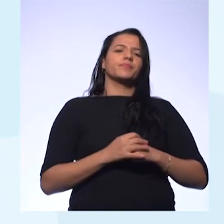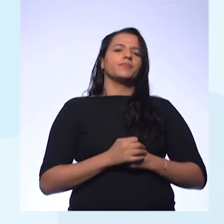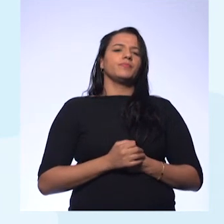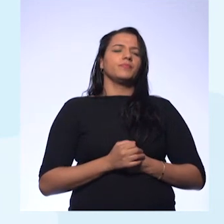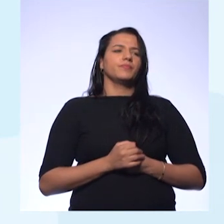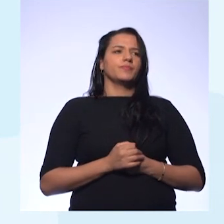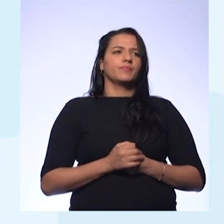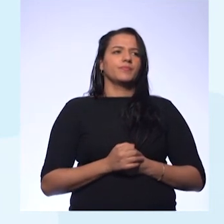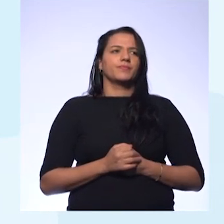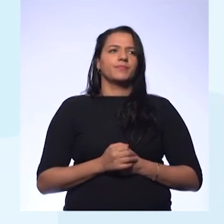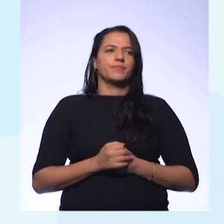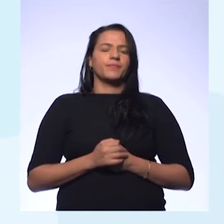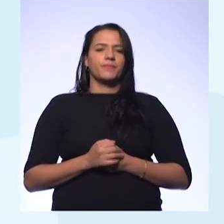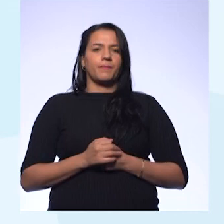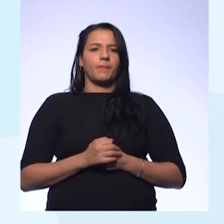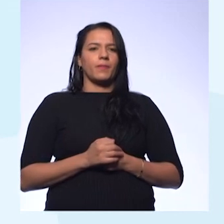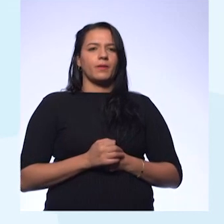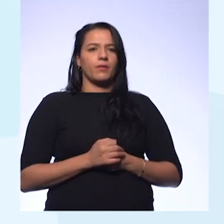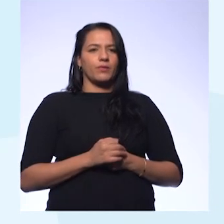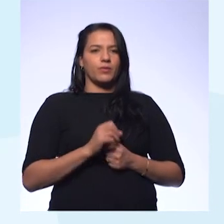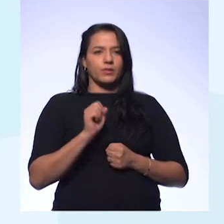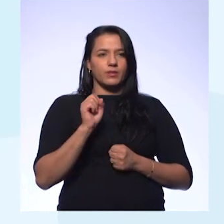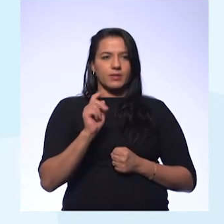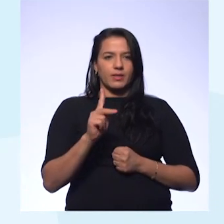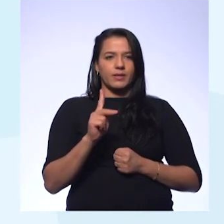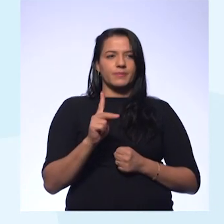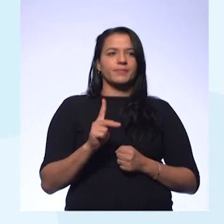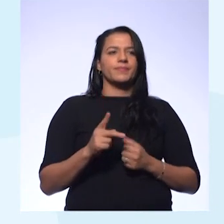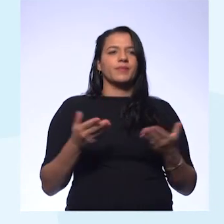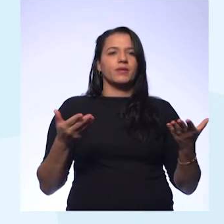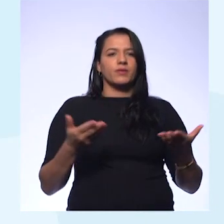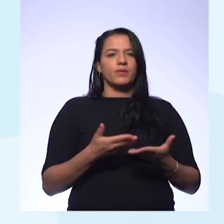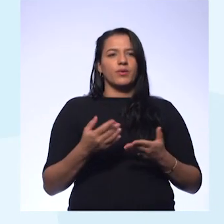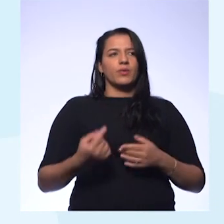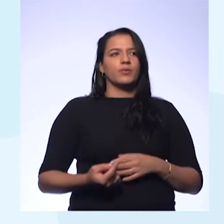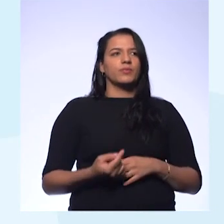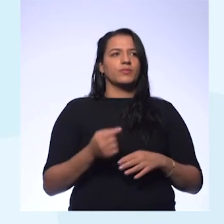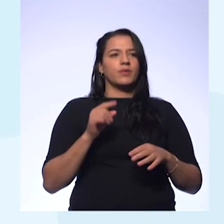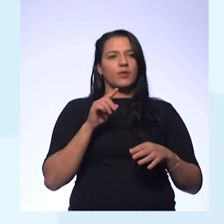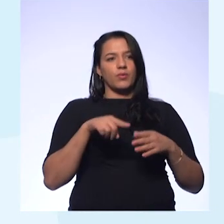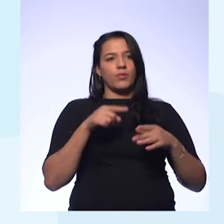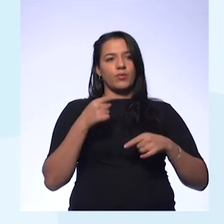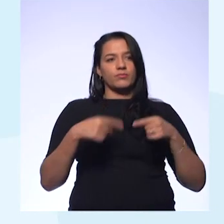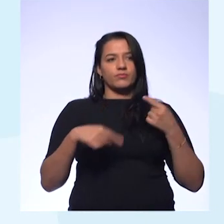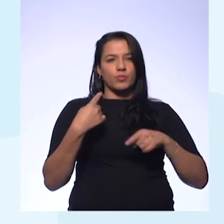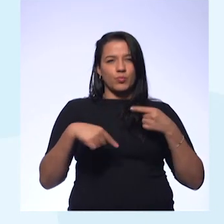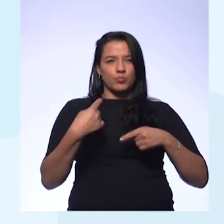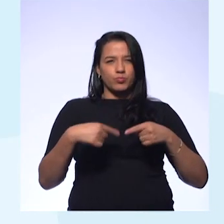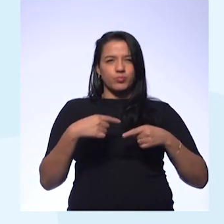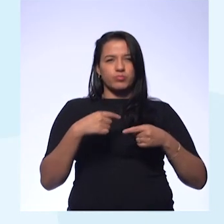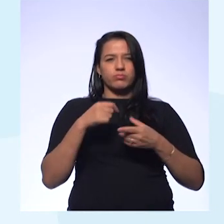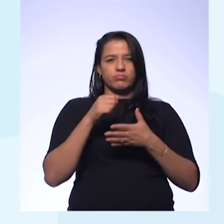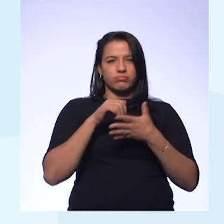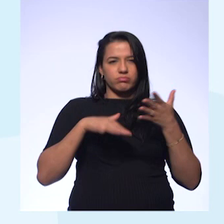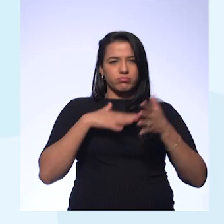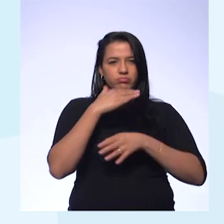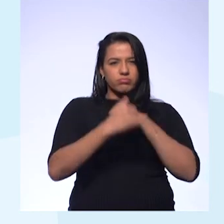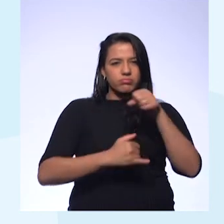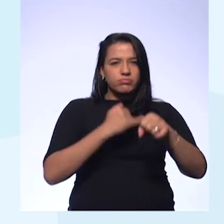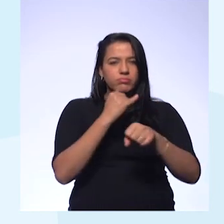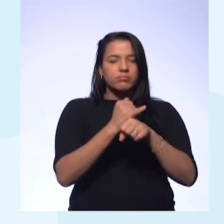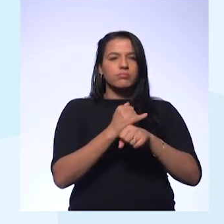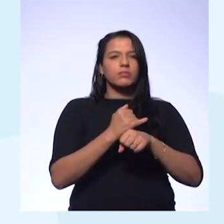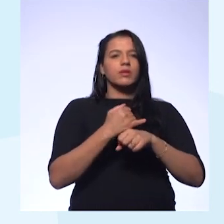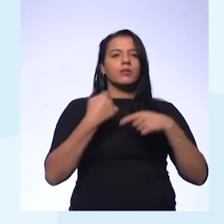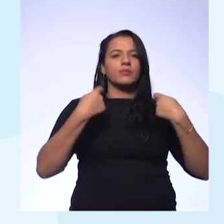à força. Tá? Assim sendo, nós vamos fazer um breve debate virtual. Lembrando que, assim, debate a gente